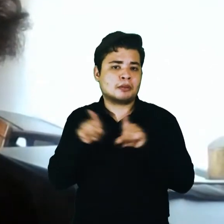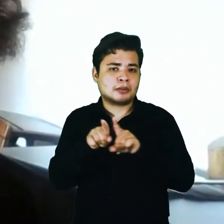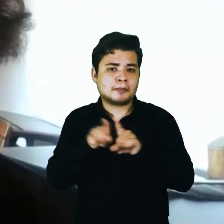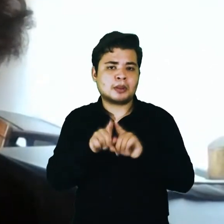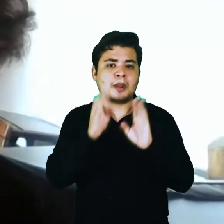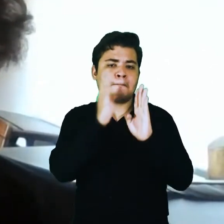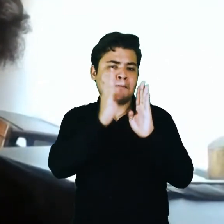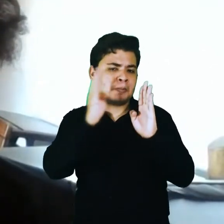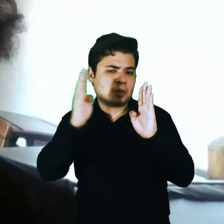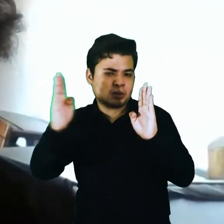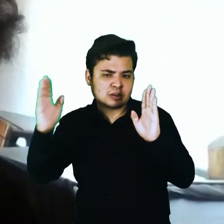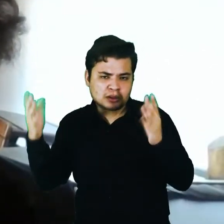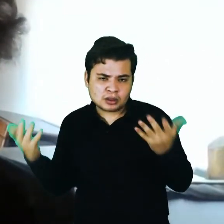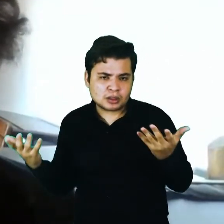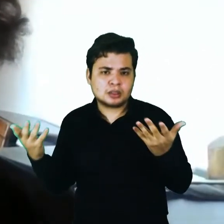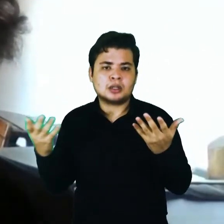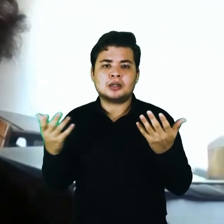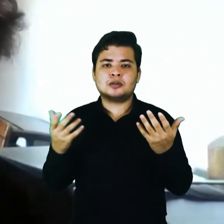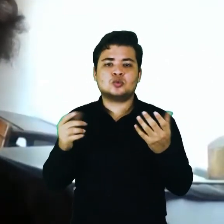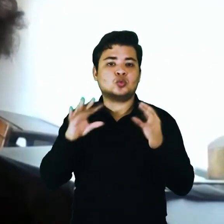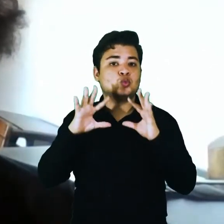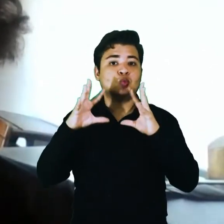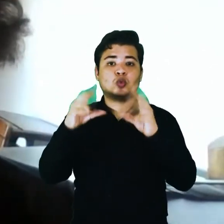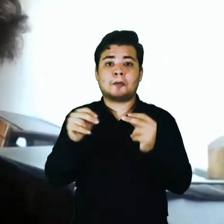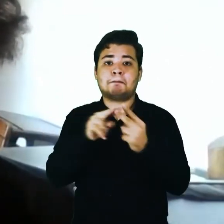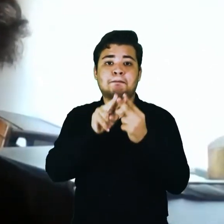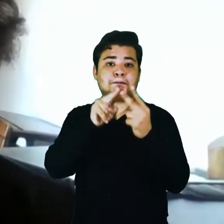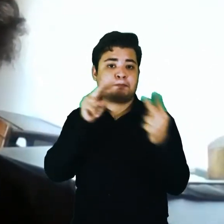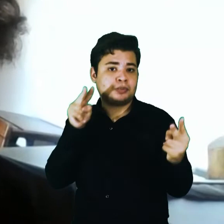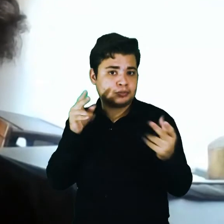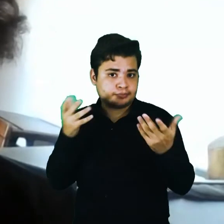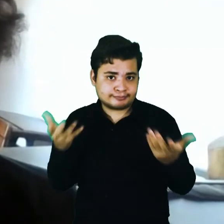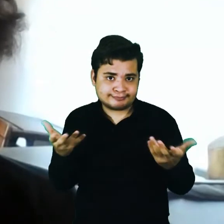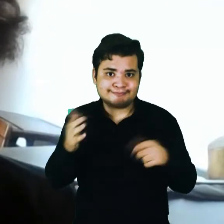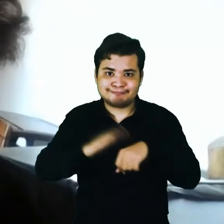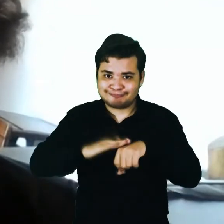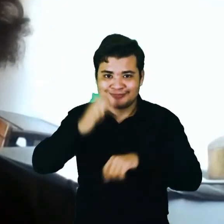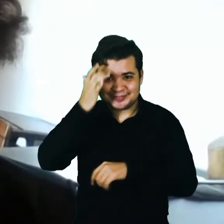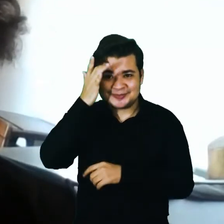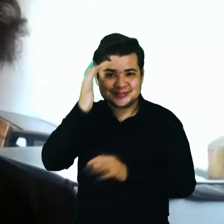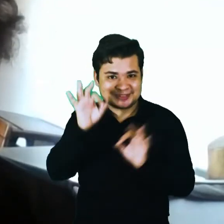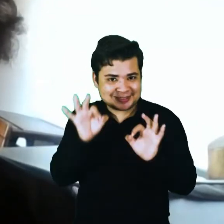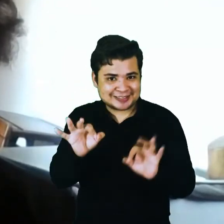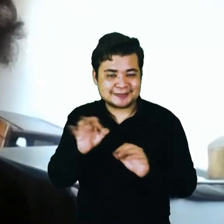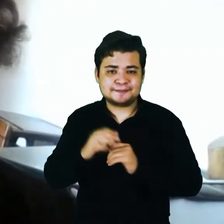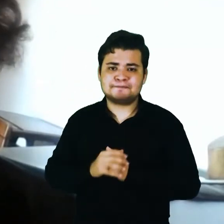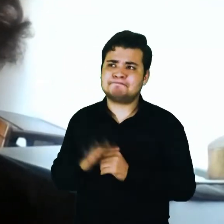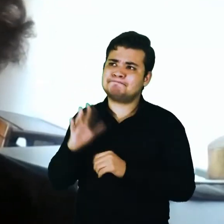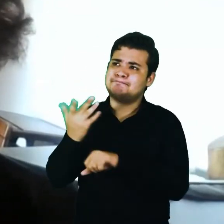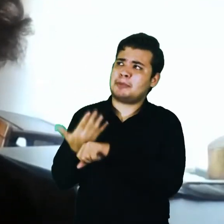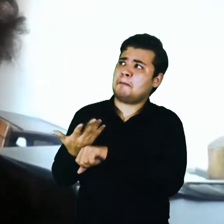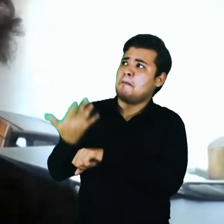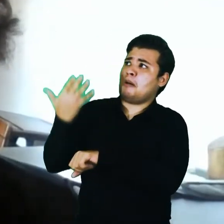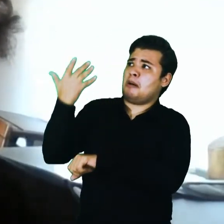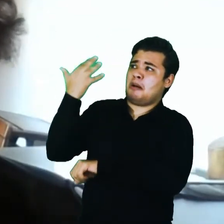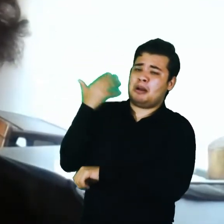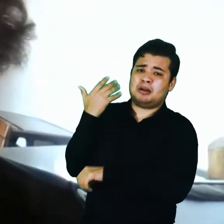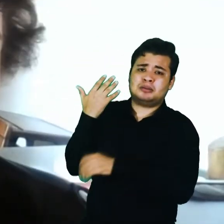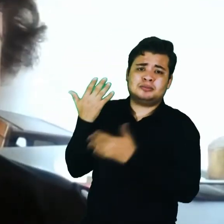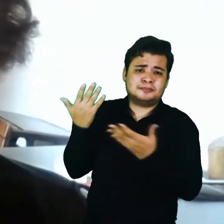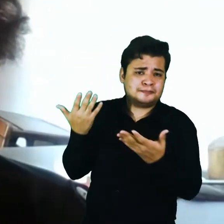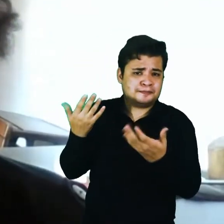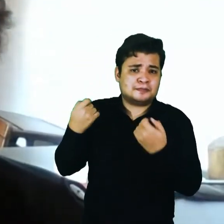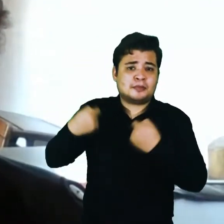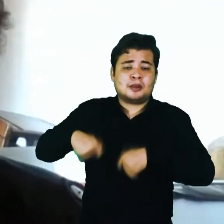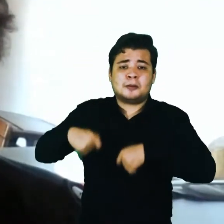a bibliotecas, tudo informatizado, facilita muito, né, o trabalho. Antigamente a gente